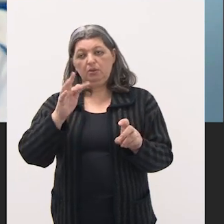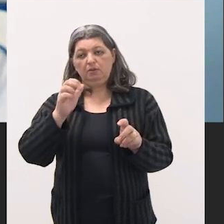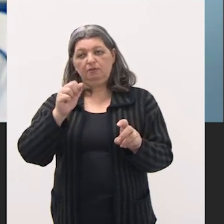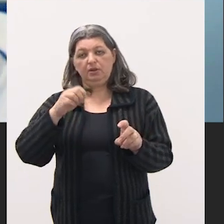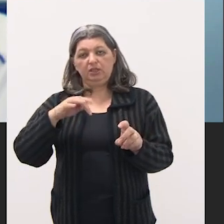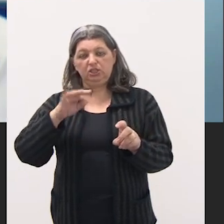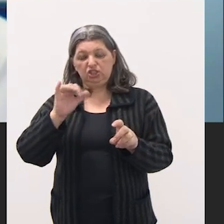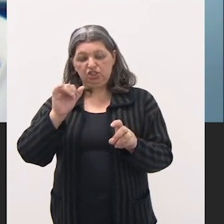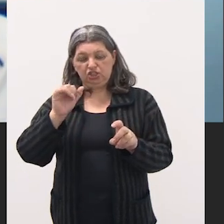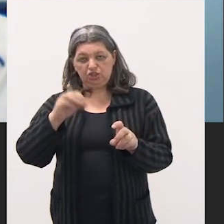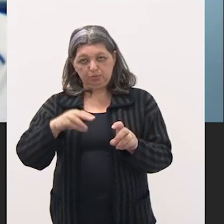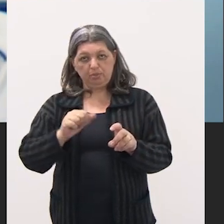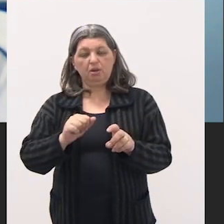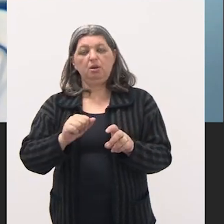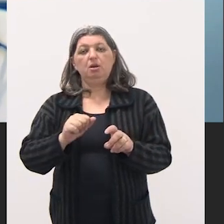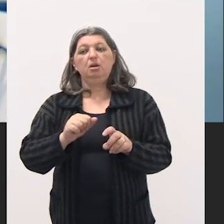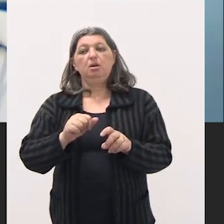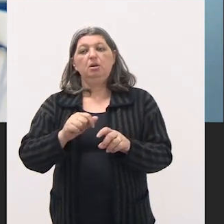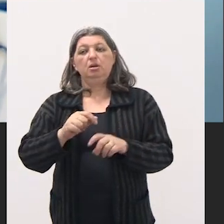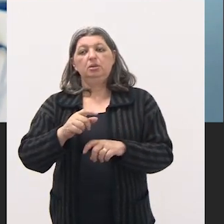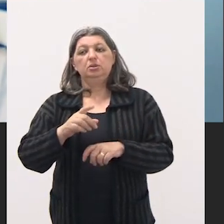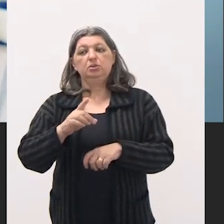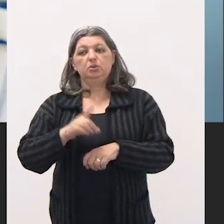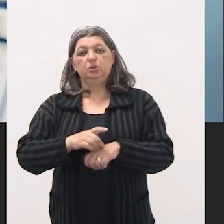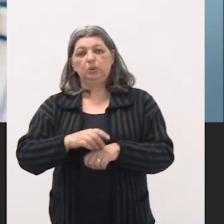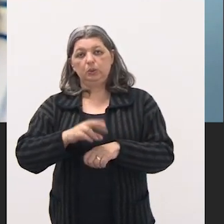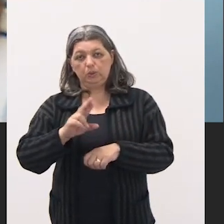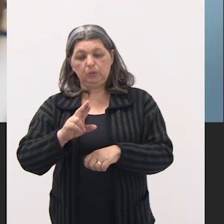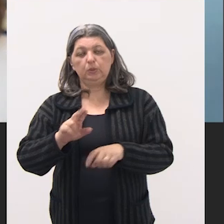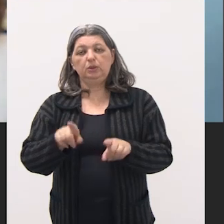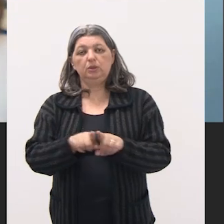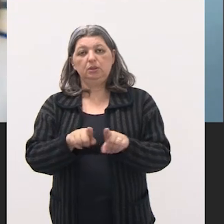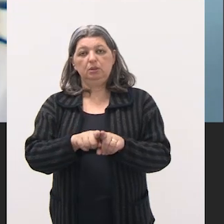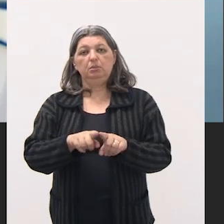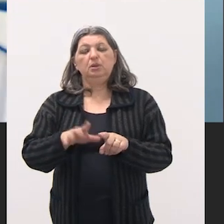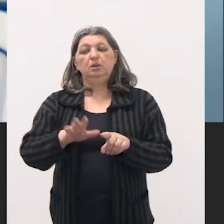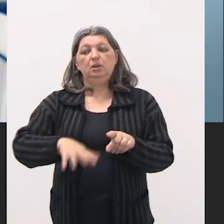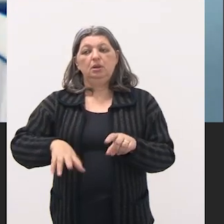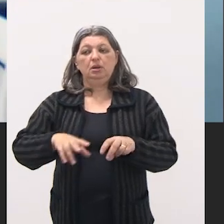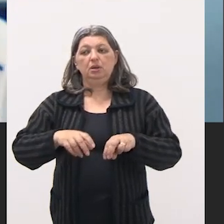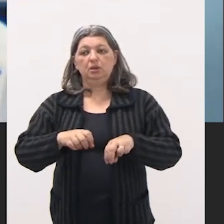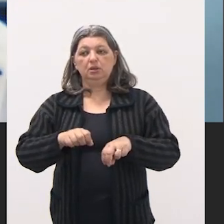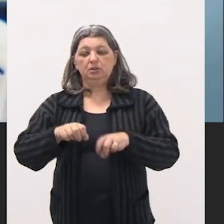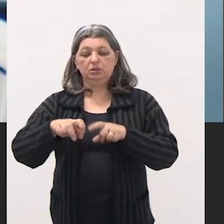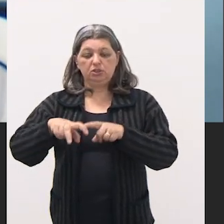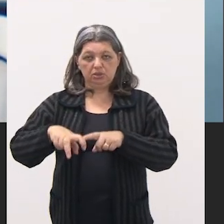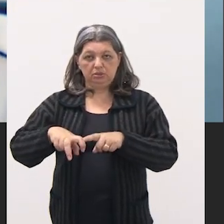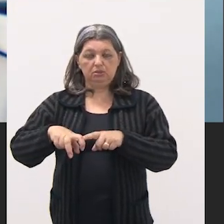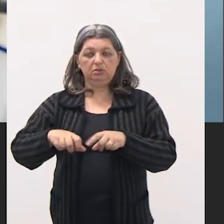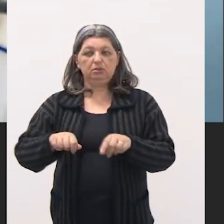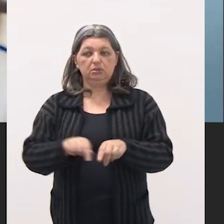sou ginecologista e sou obstetra, também sou